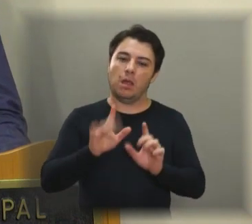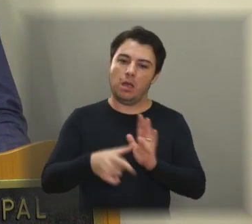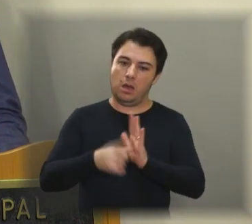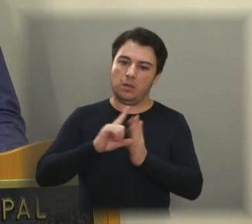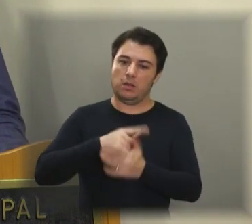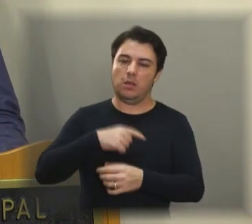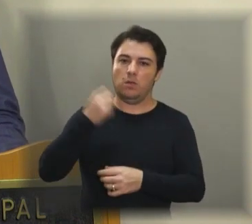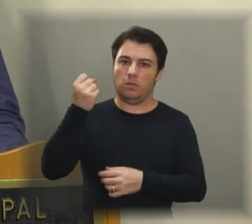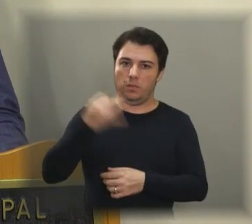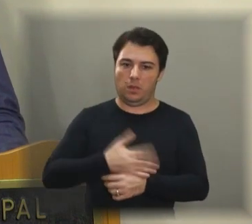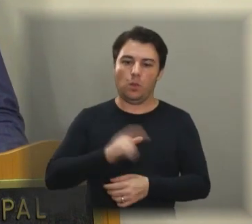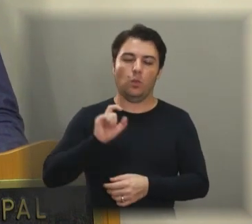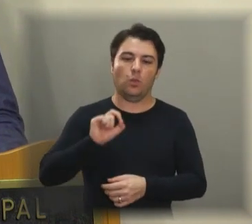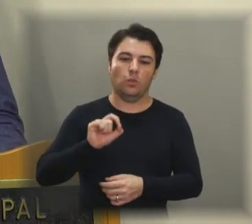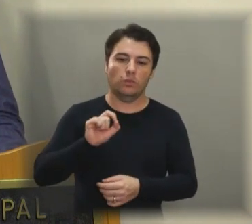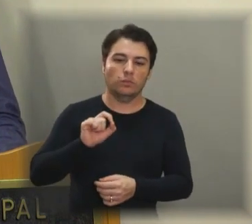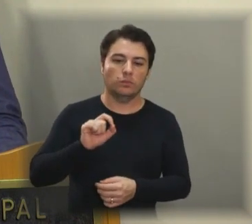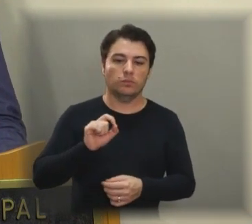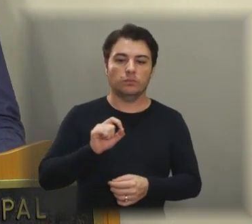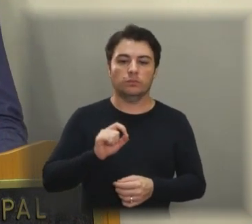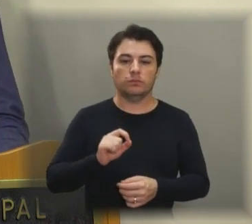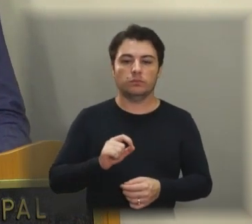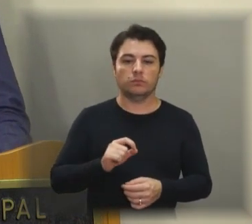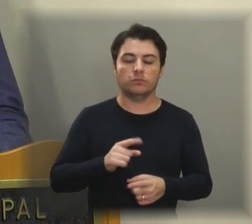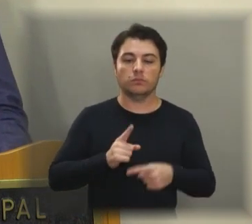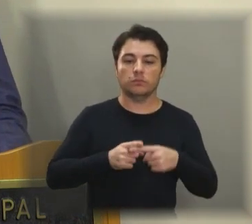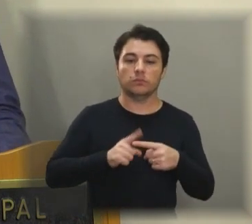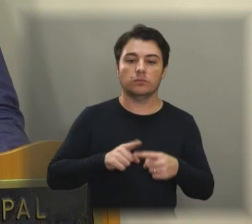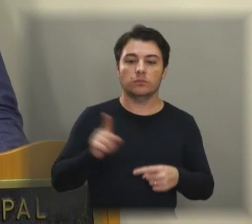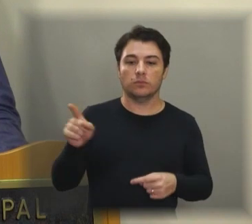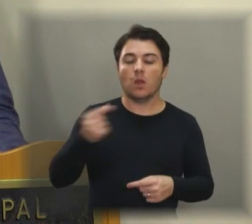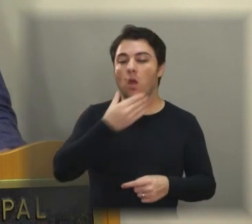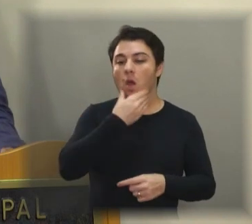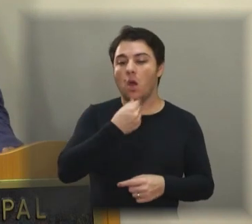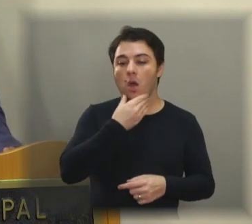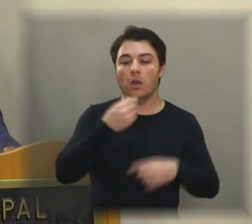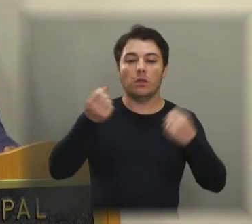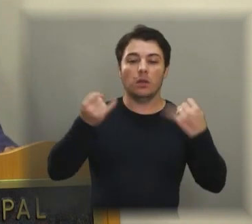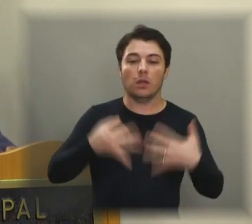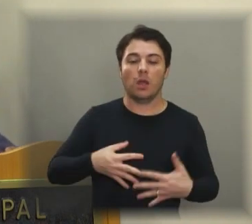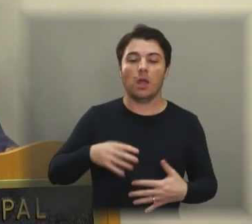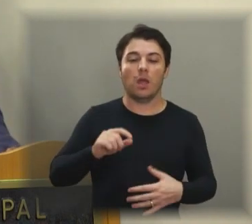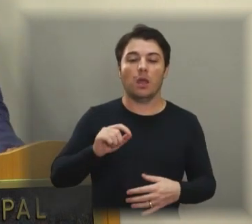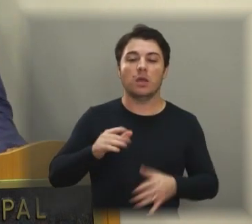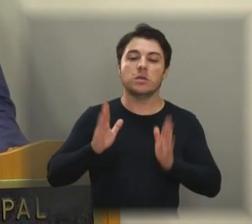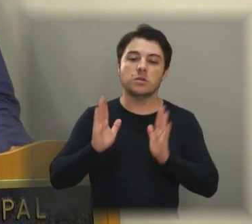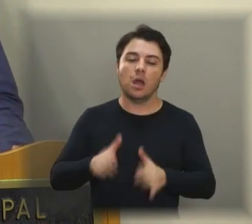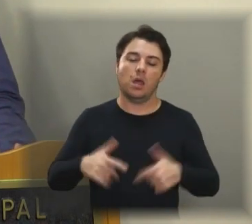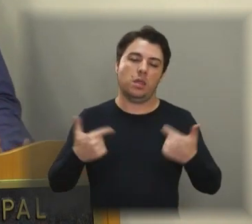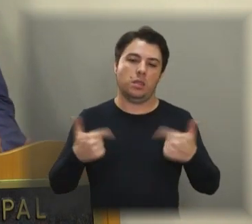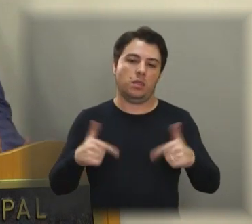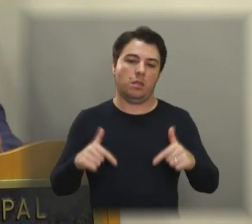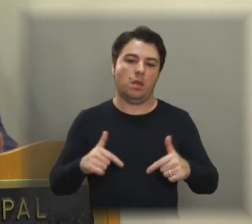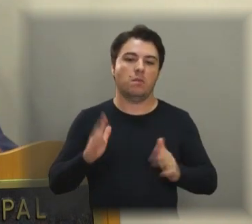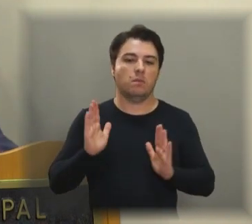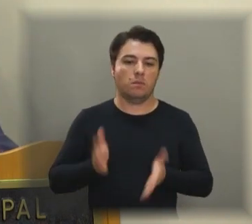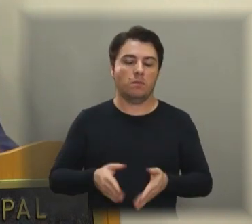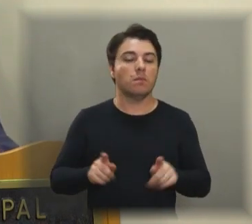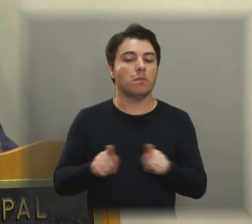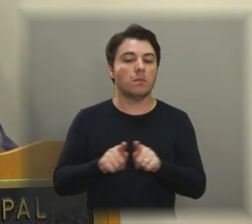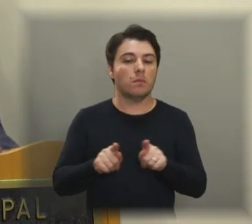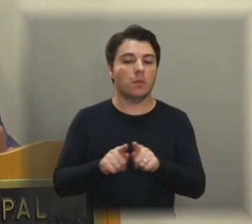folhinhas mas eu queria falar para vocês um pouco o André explanou bem a questão do que foi feito e que foi